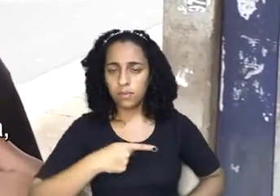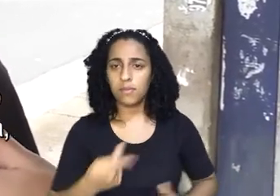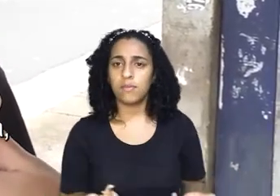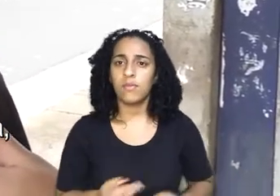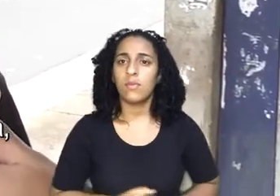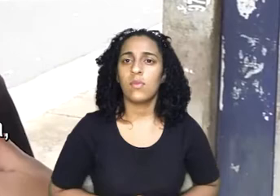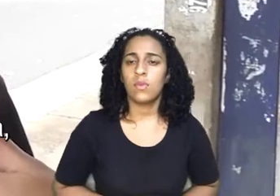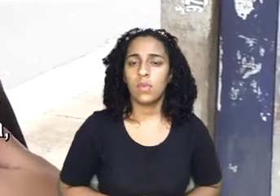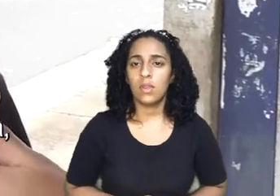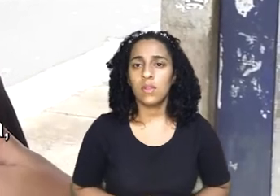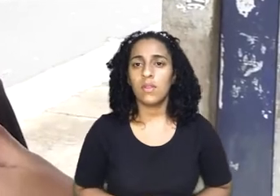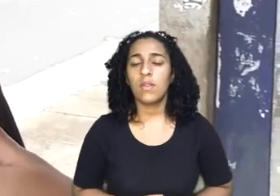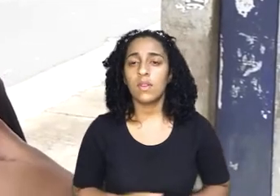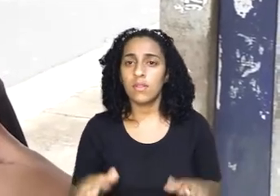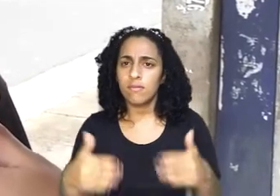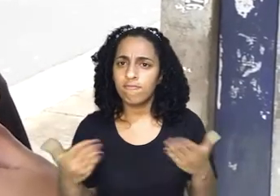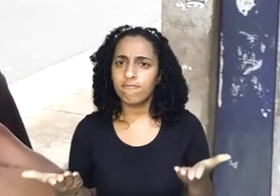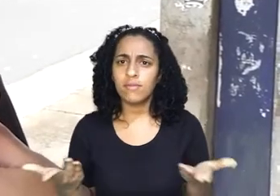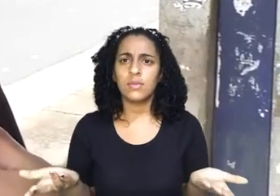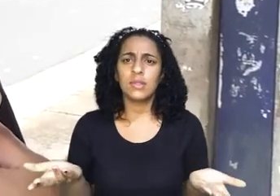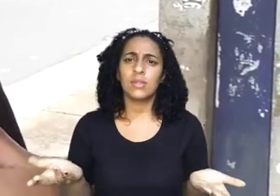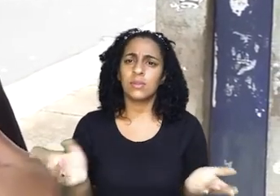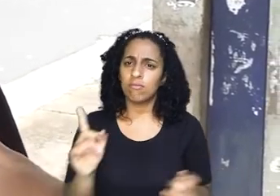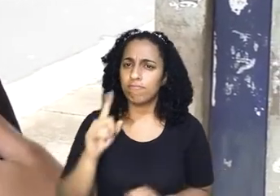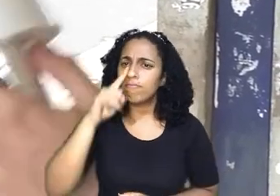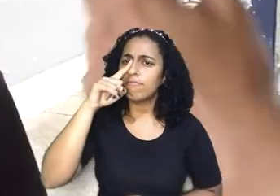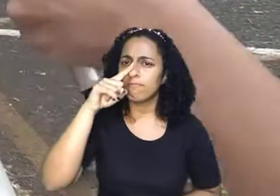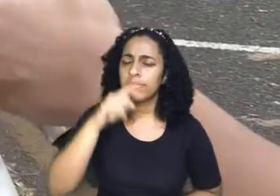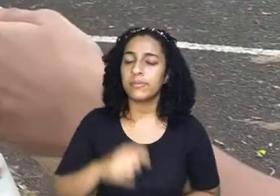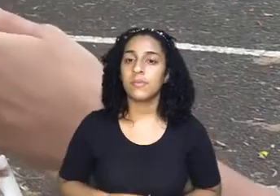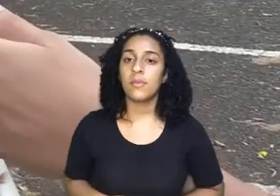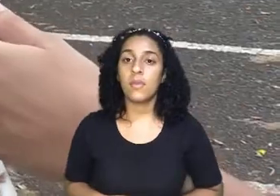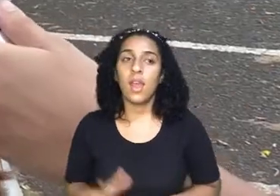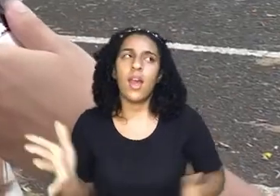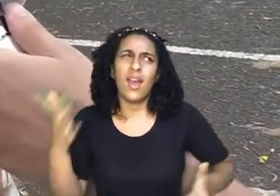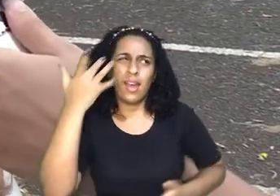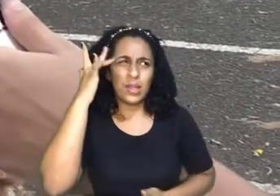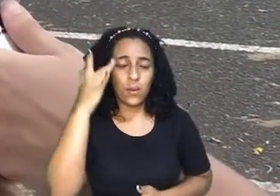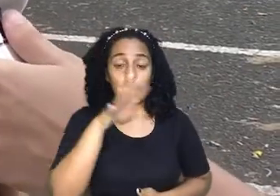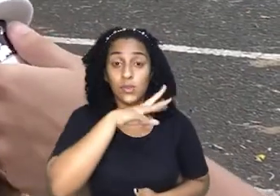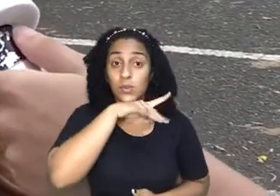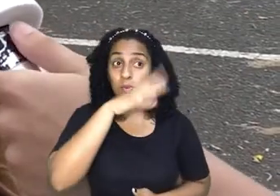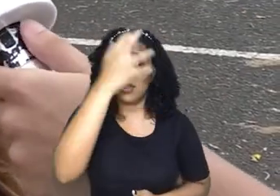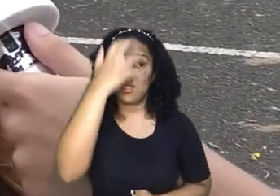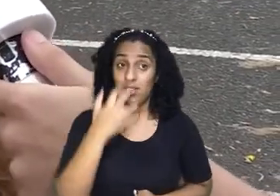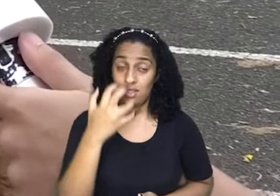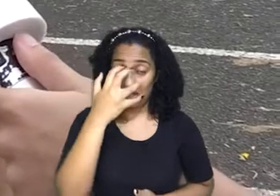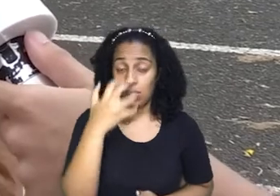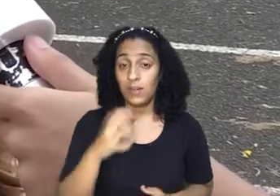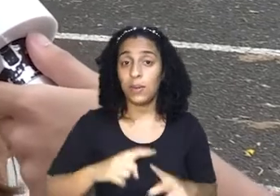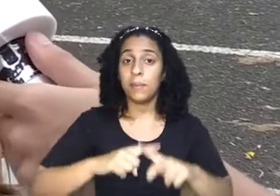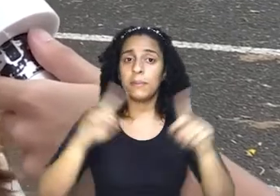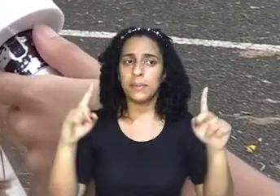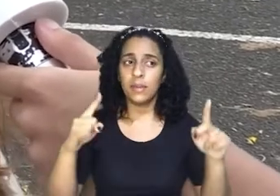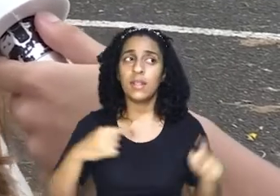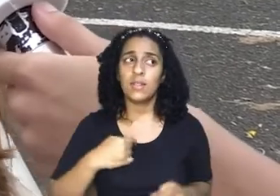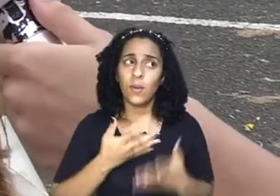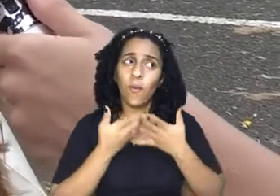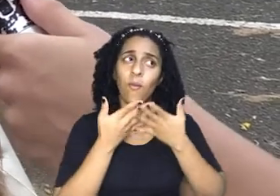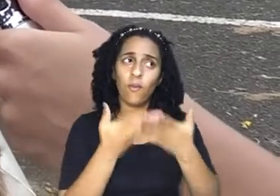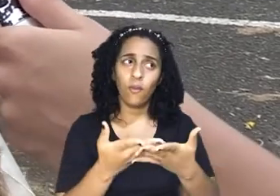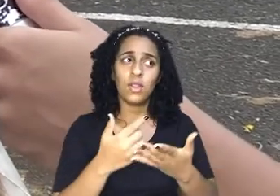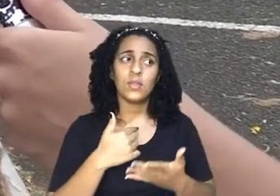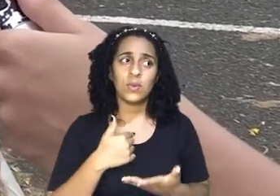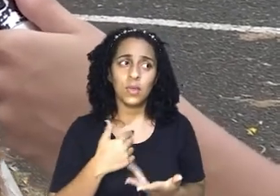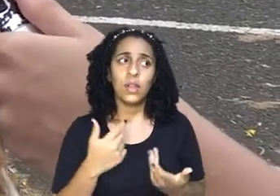desempregado ou Independência desistir o serviço deles então a pouco exploratório aí eu acho que isso é muito ruim muito sério mas